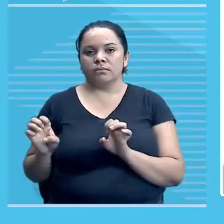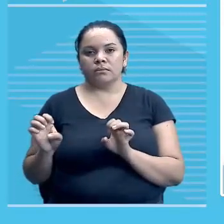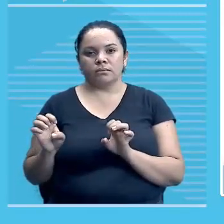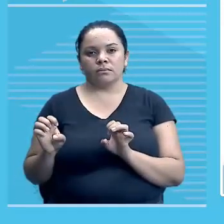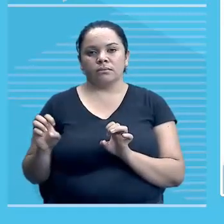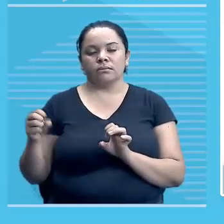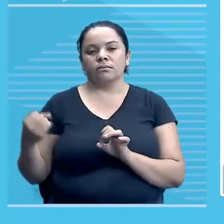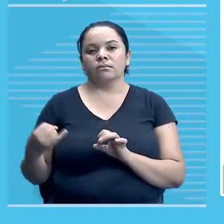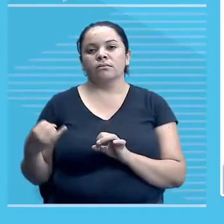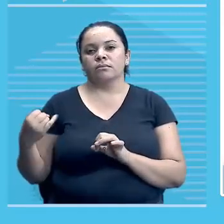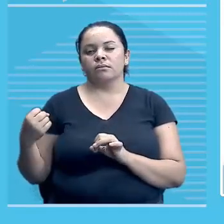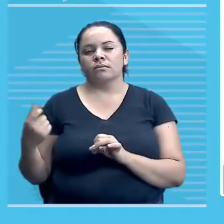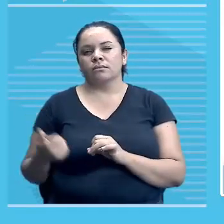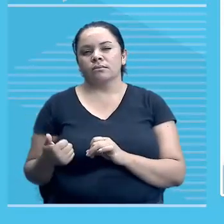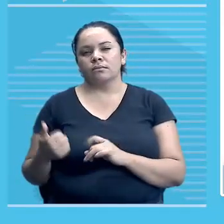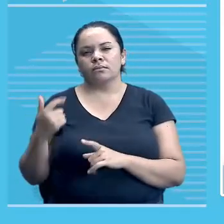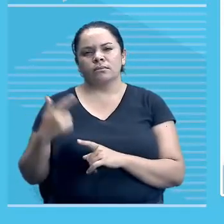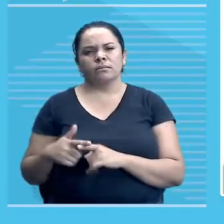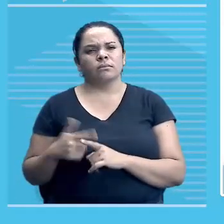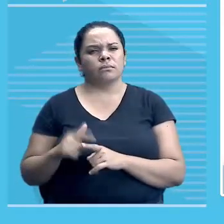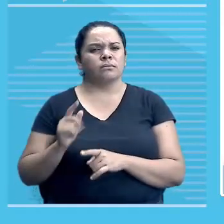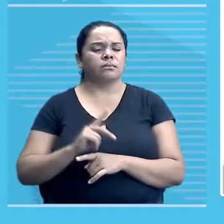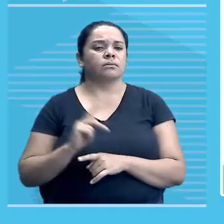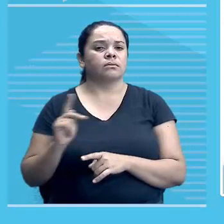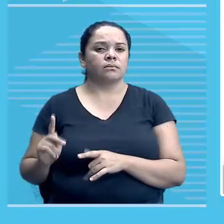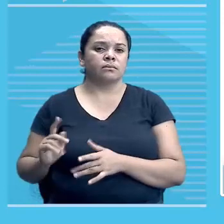por menos 1. Por quê, professor?